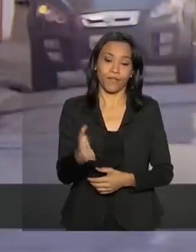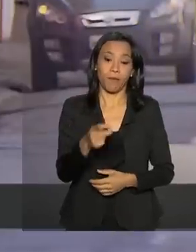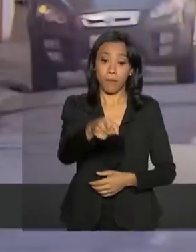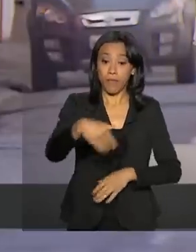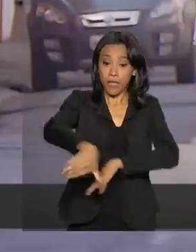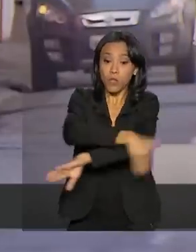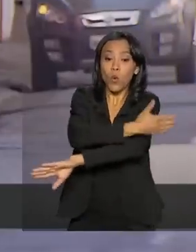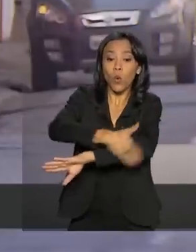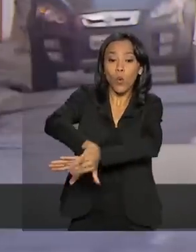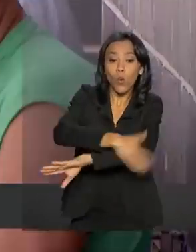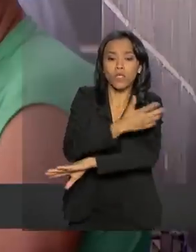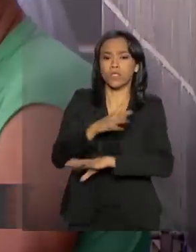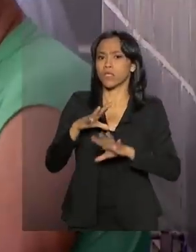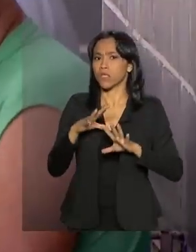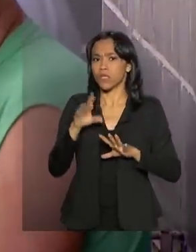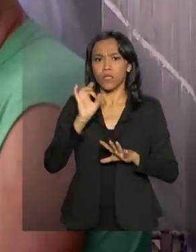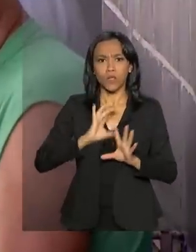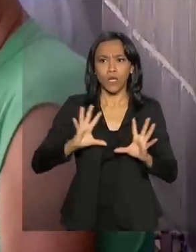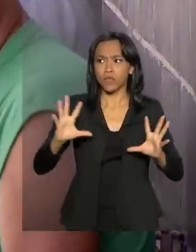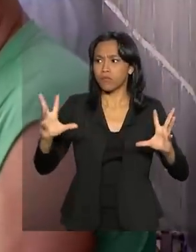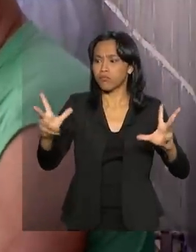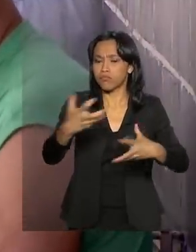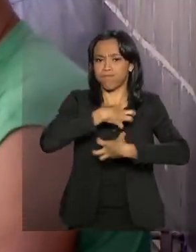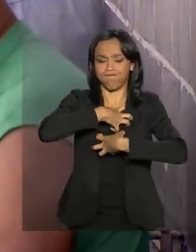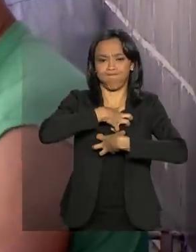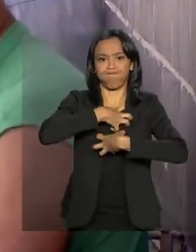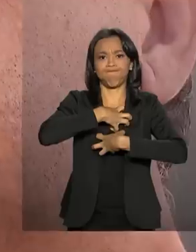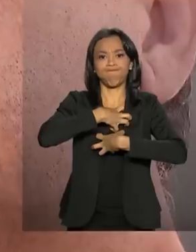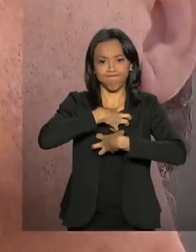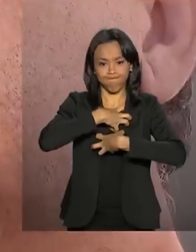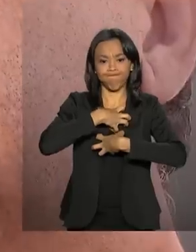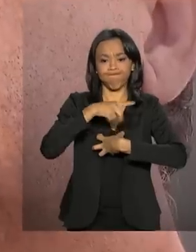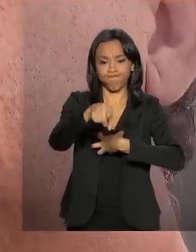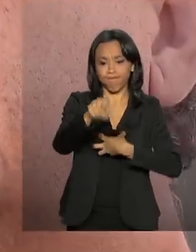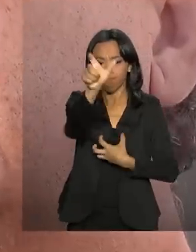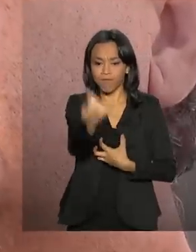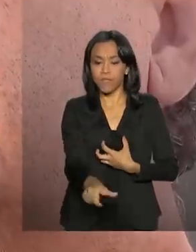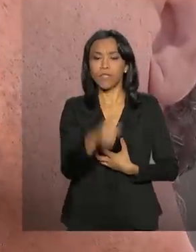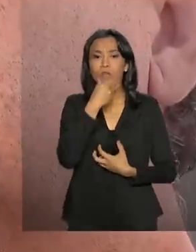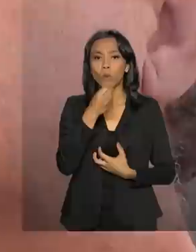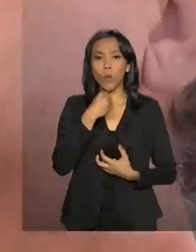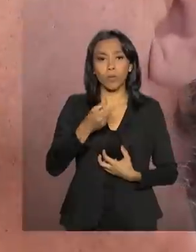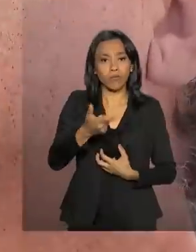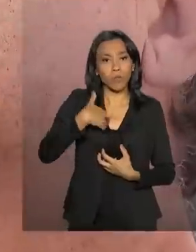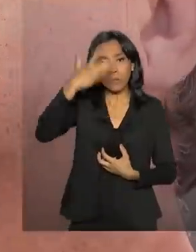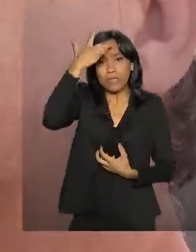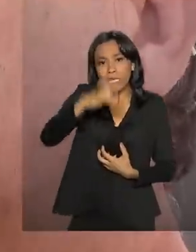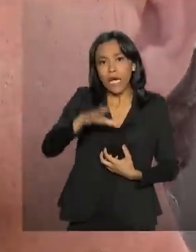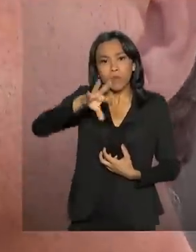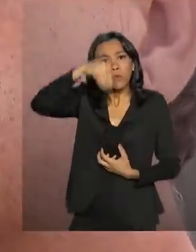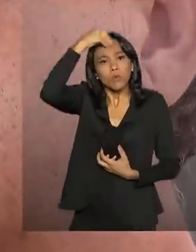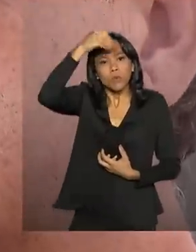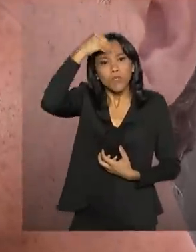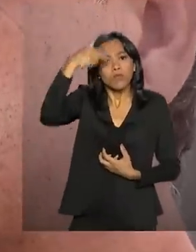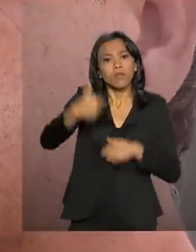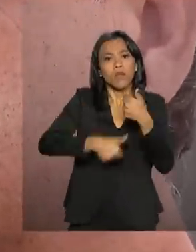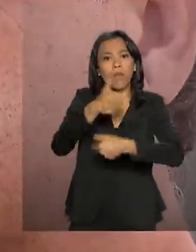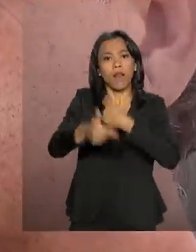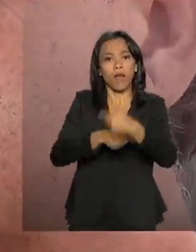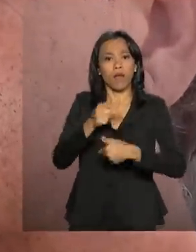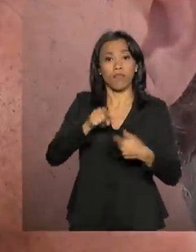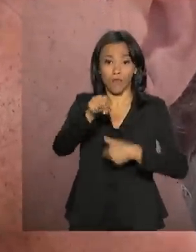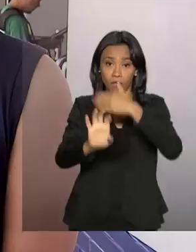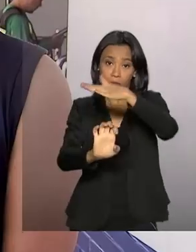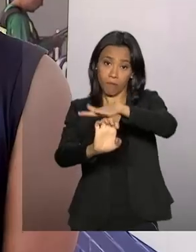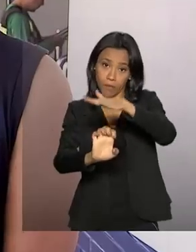achar alguém que tenha sido afetado pelo rompimento da barragem do Feijão. Ezequiel está sem notícias do sobrinho que trabalhava como técnico de